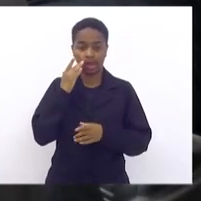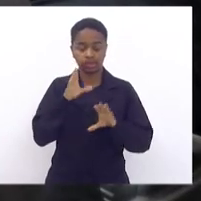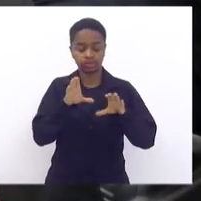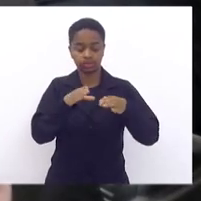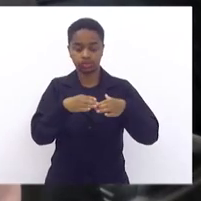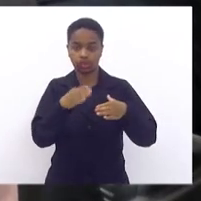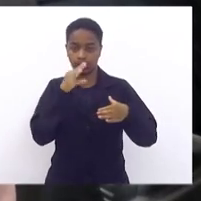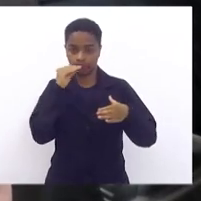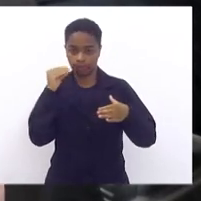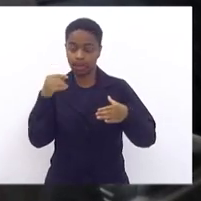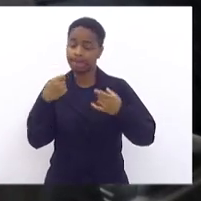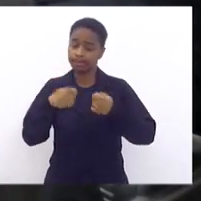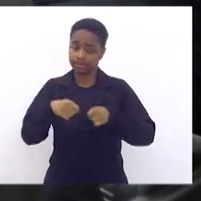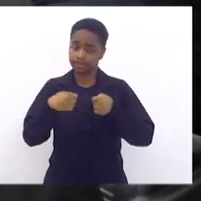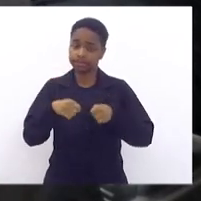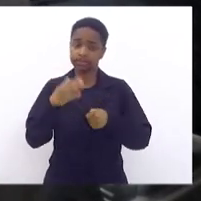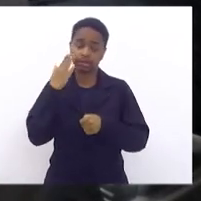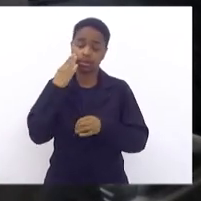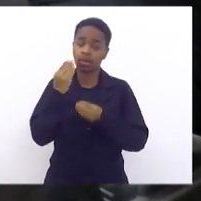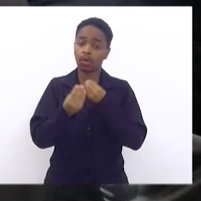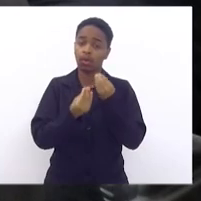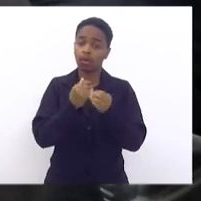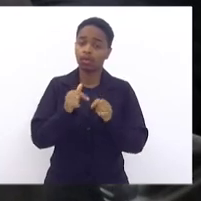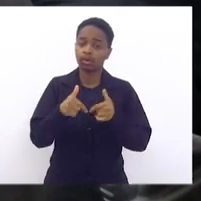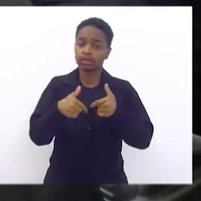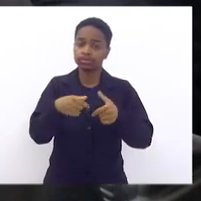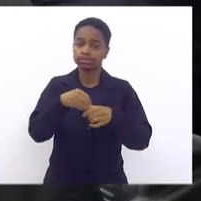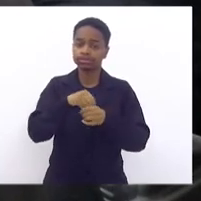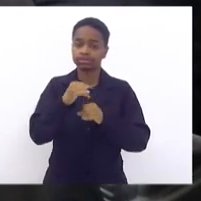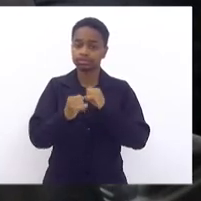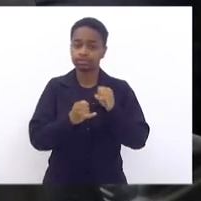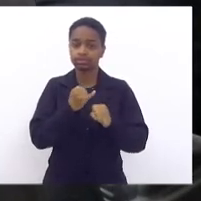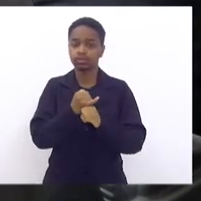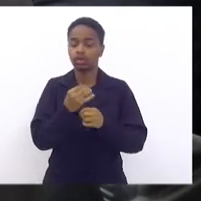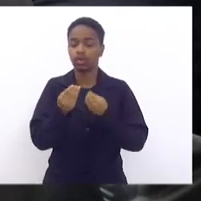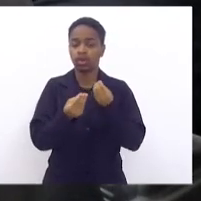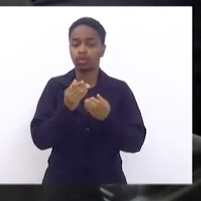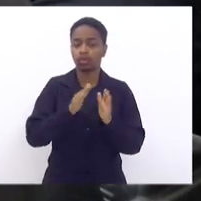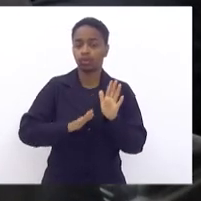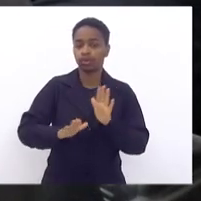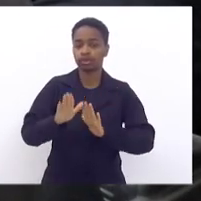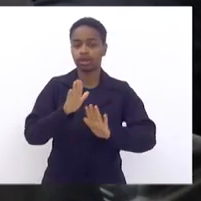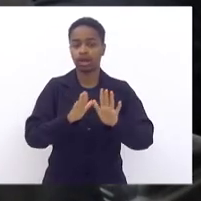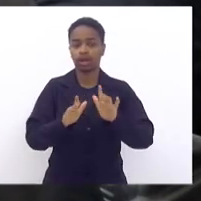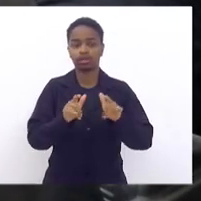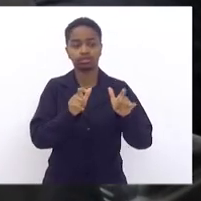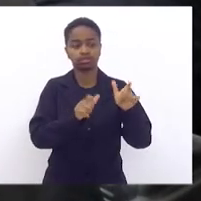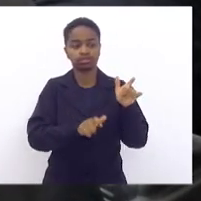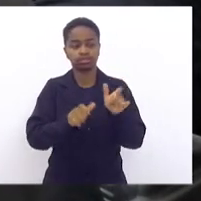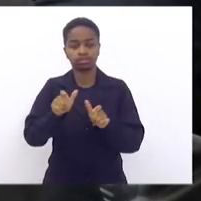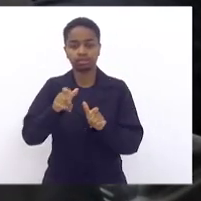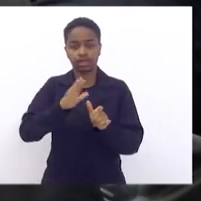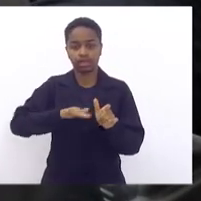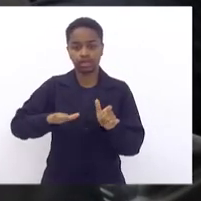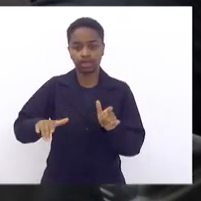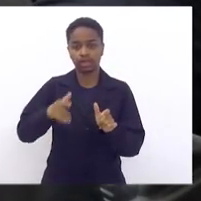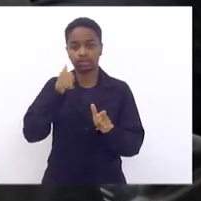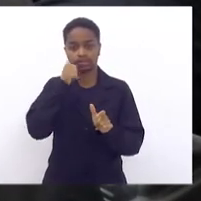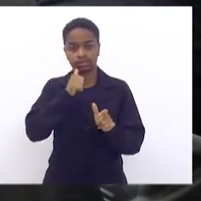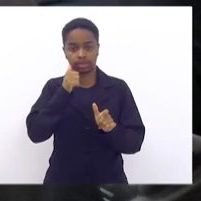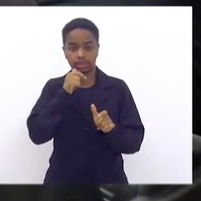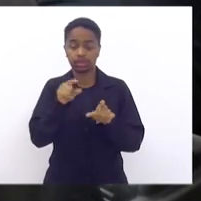educação digital mesmo. Como saber lidar na internet? Quais são os cuidados que essas meninas, que essas crianças, essas meninas